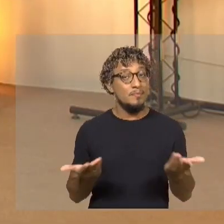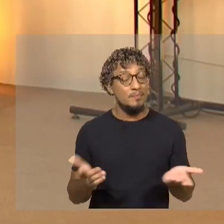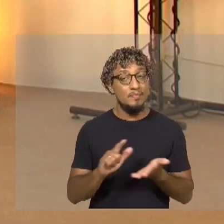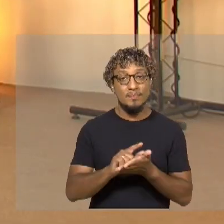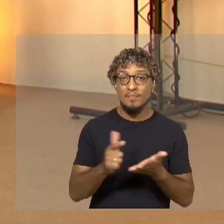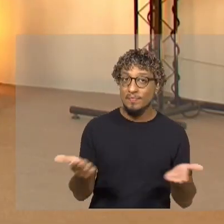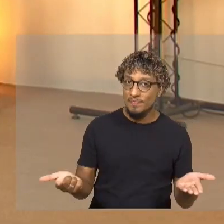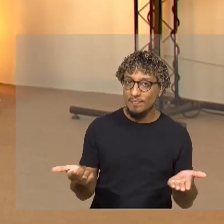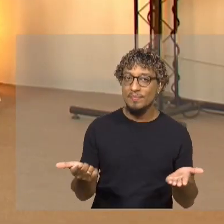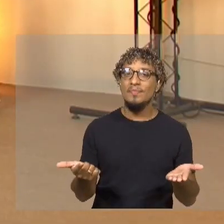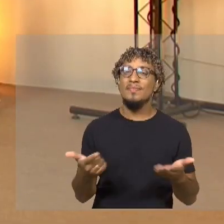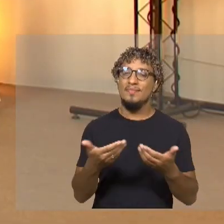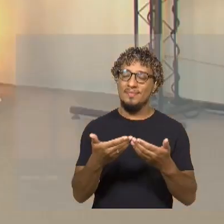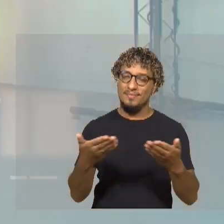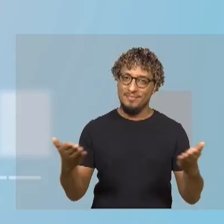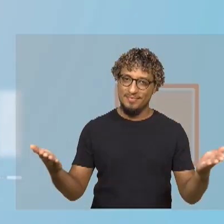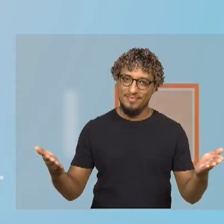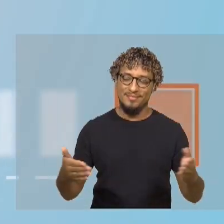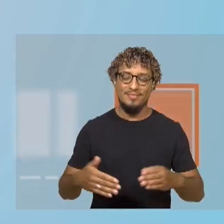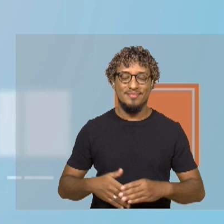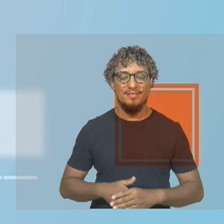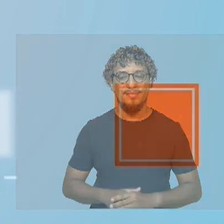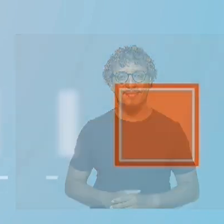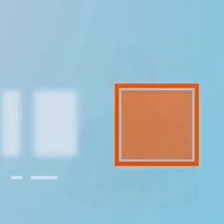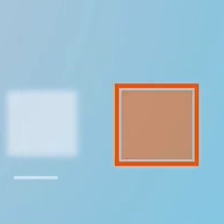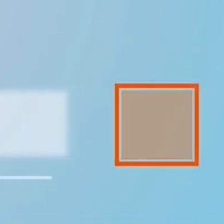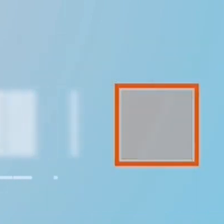nosso telejornal está no ar.